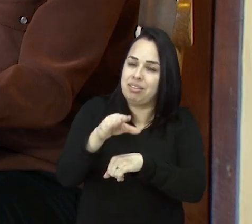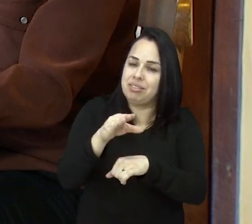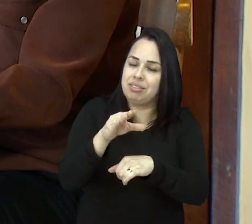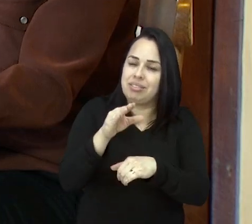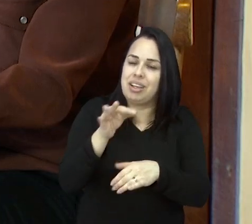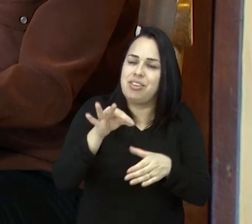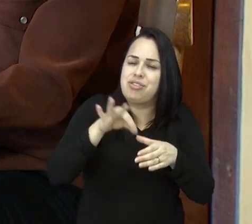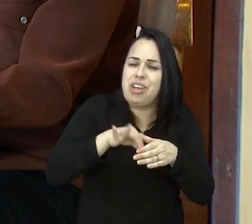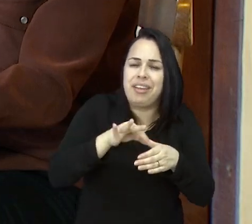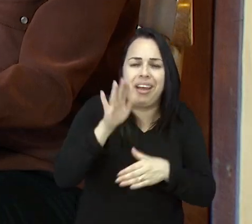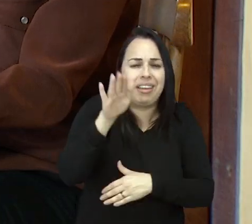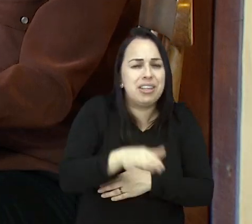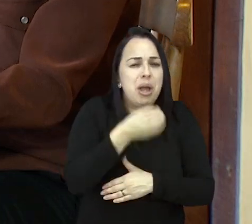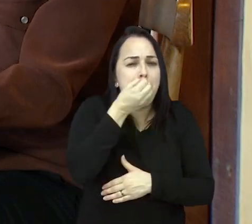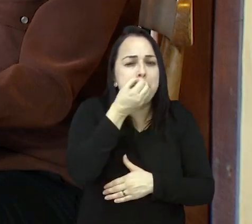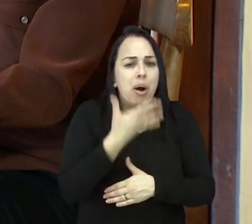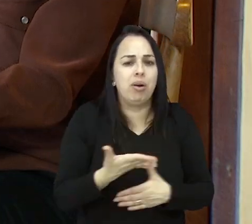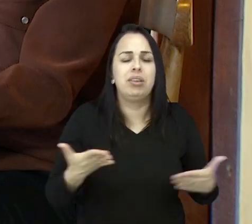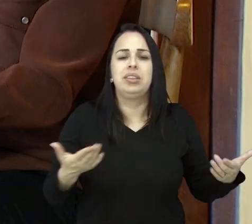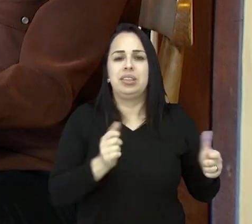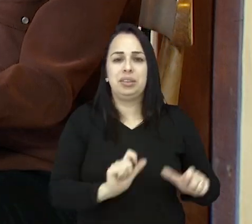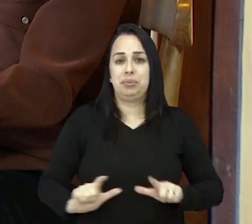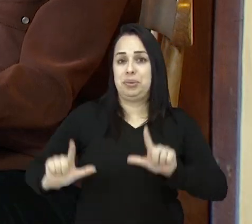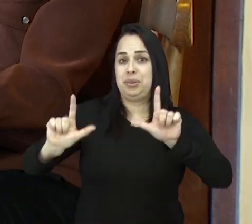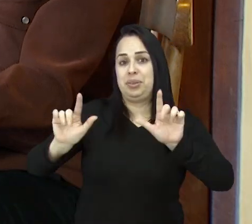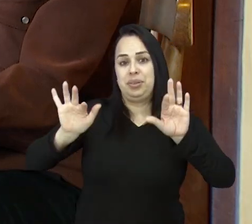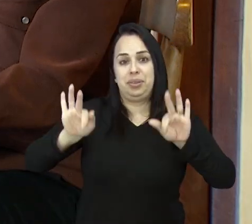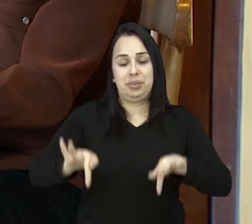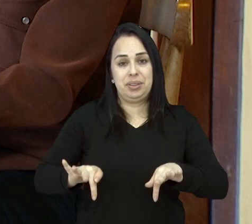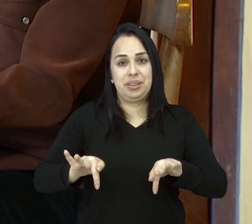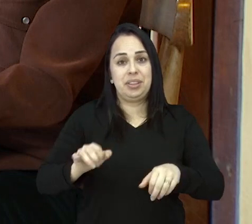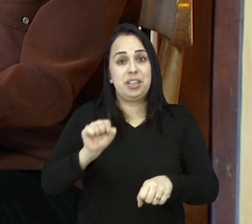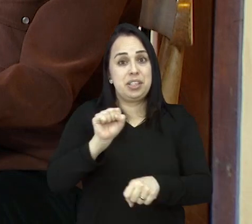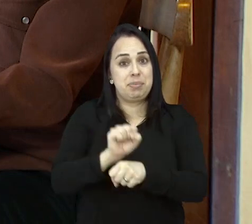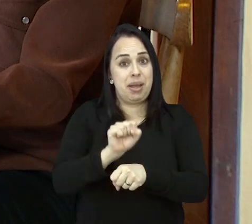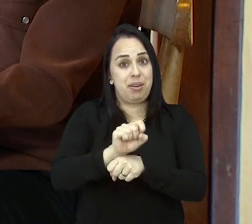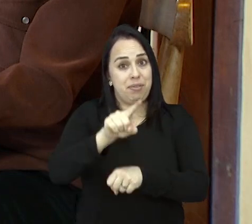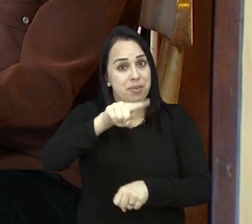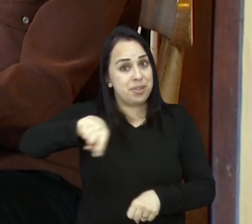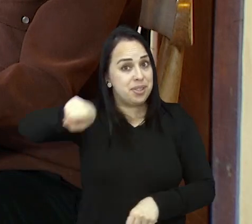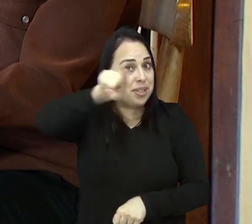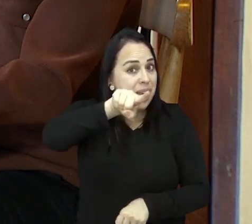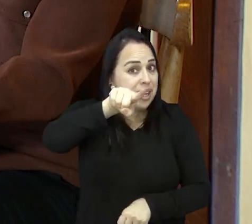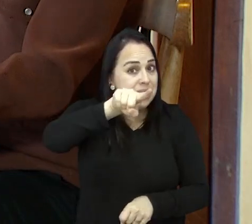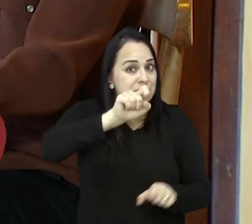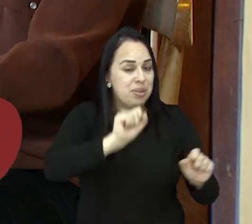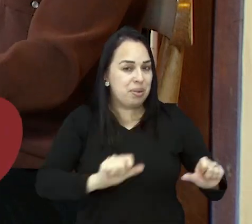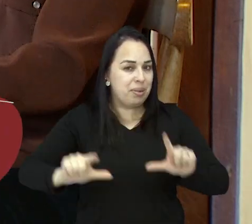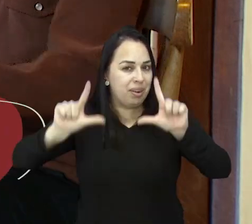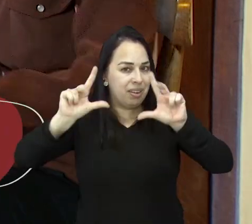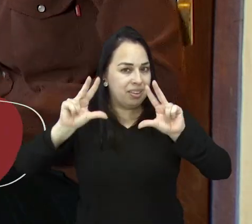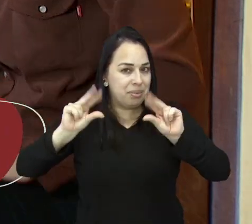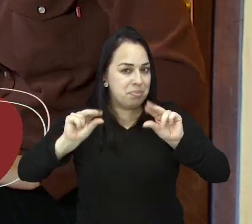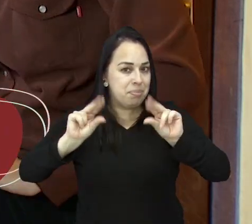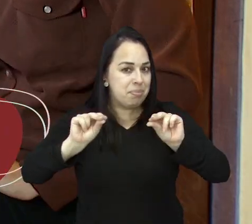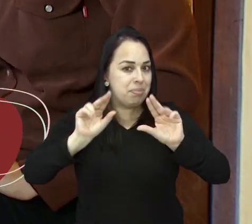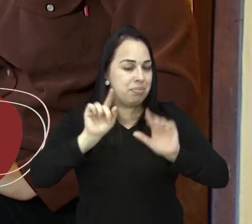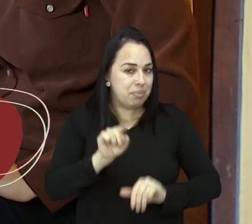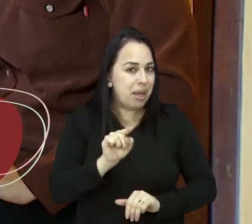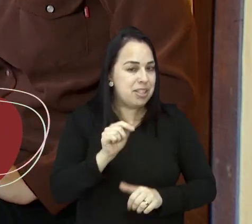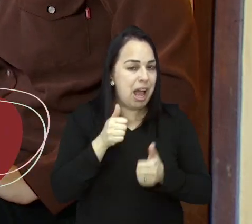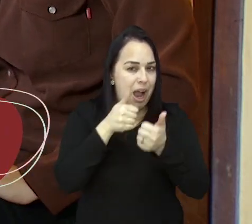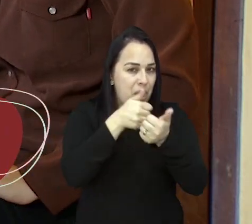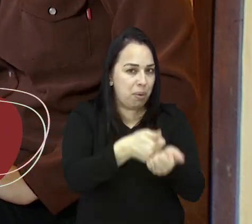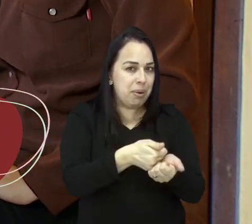da tarde é bom demais. Eu encerro o programa aqui, aguardo você no nosso próximo Entrevistas, mas até lá,